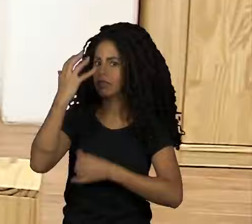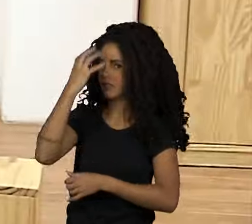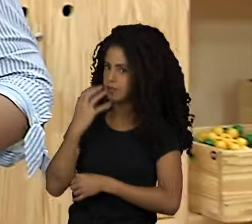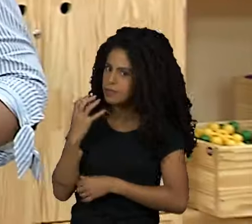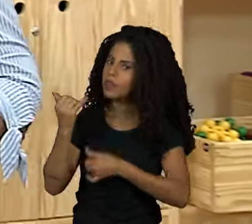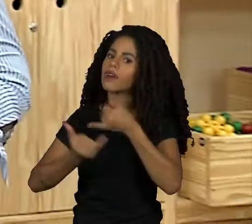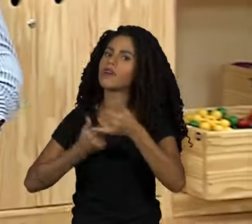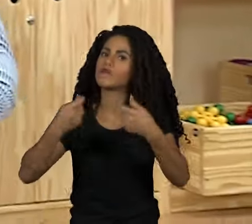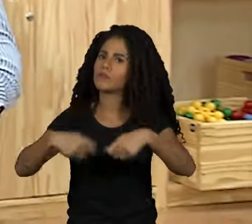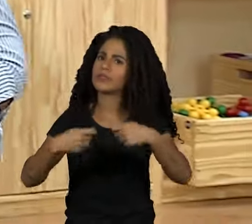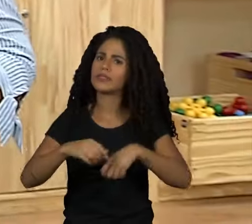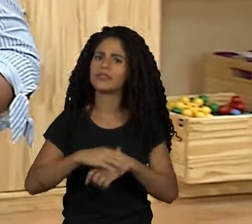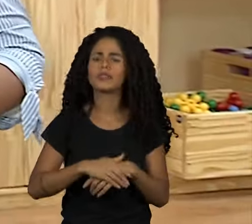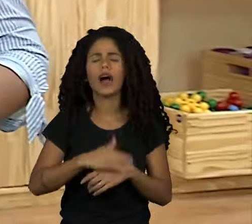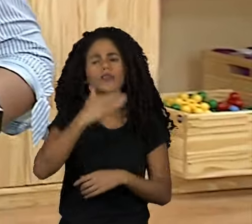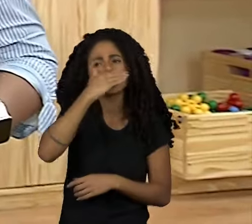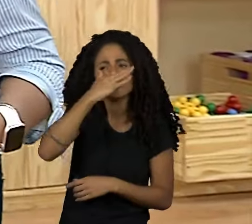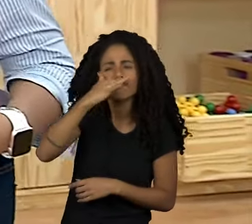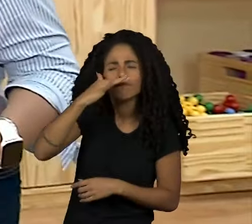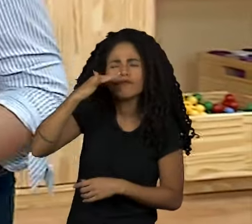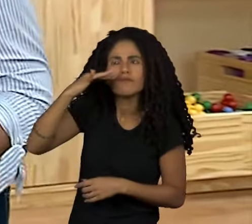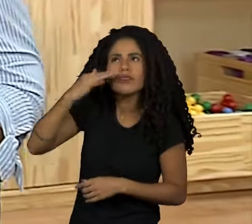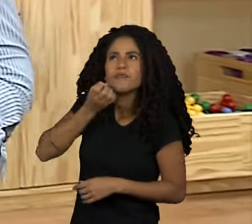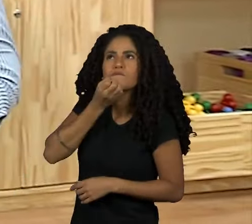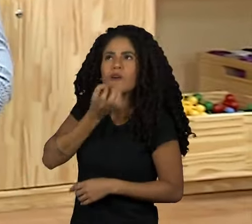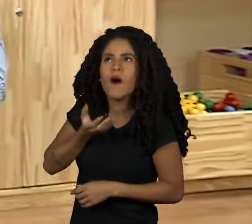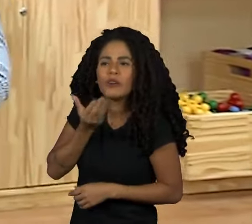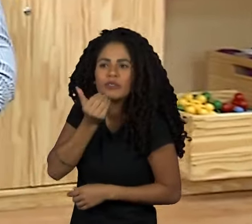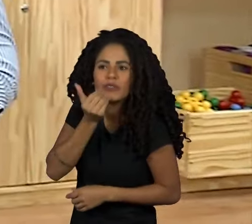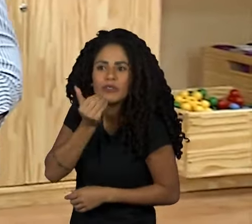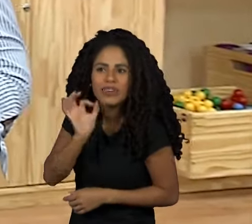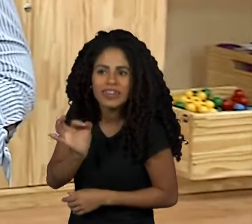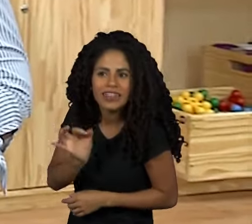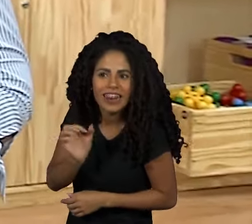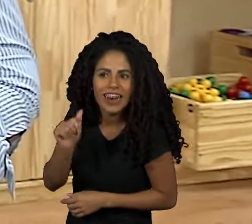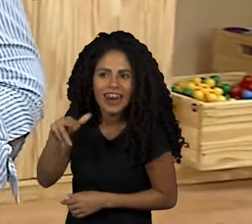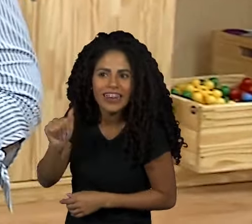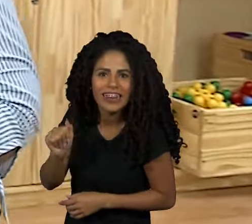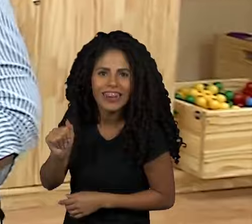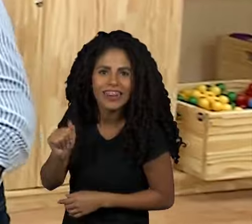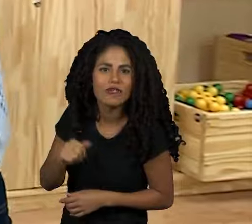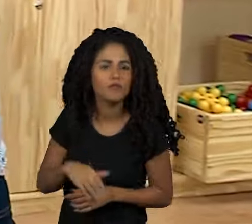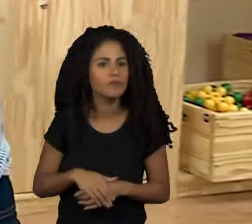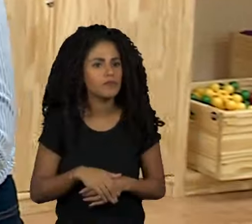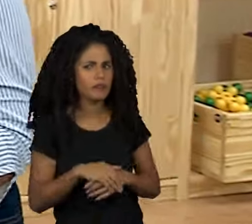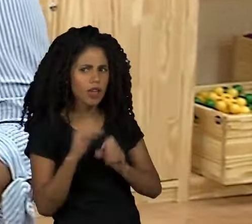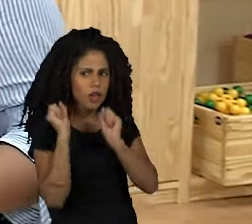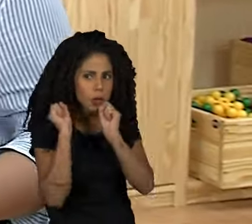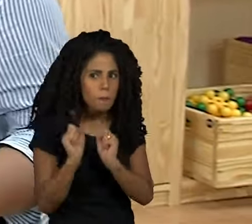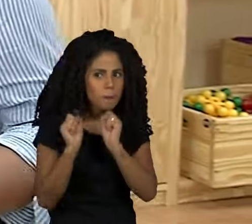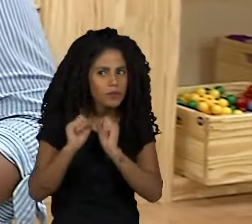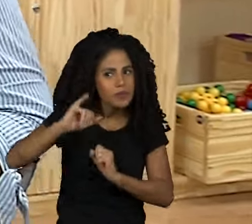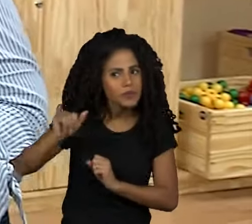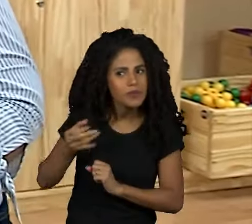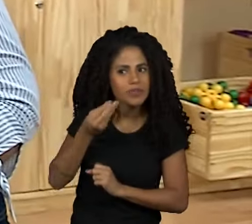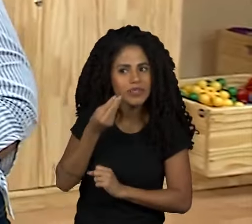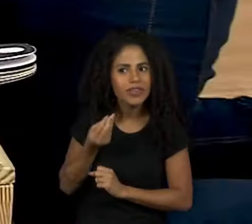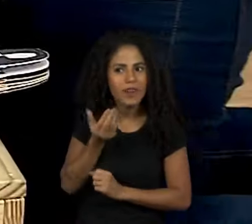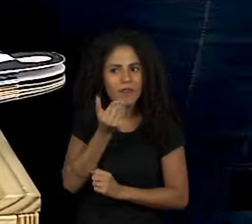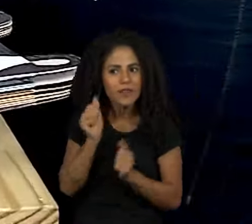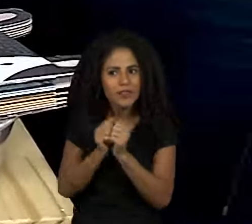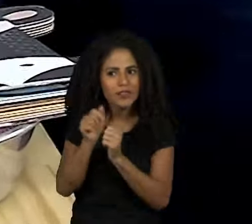viu? Cheirinho de comida que tá acabando de sair do forno, é isso, Aninha? Posso aproveitar com você essa